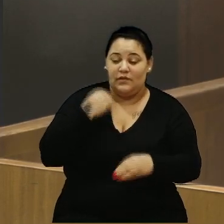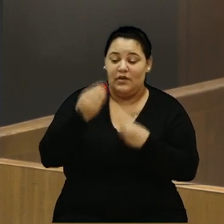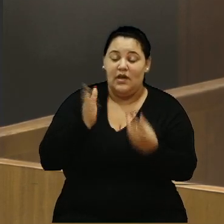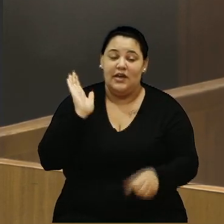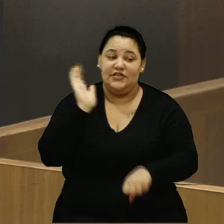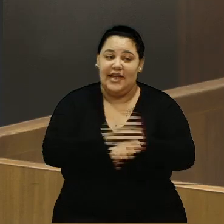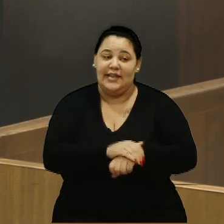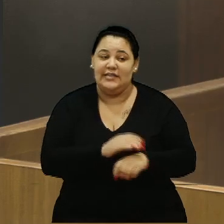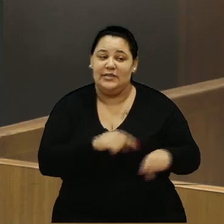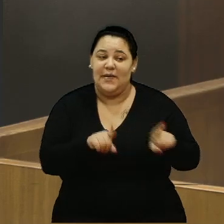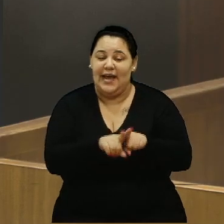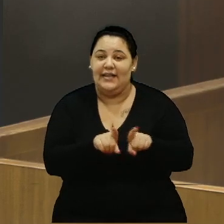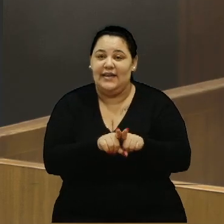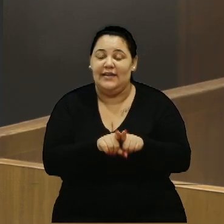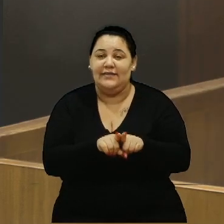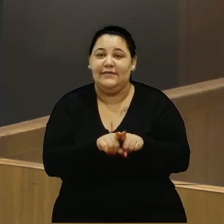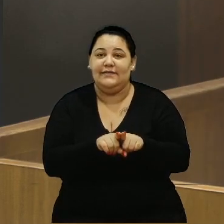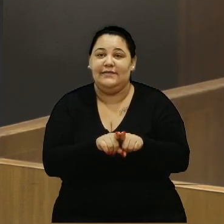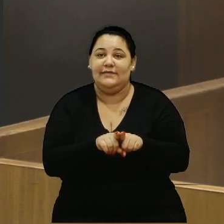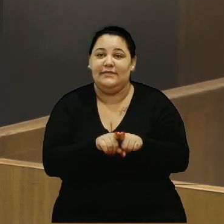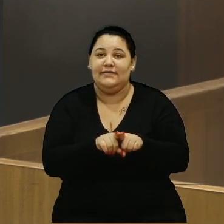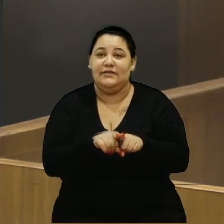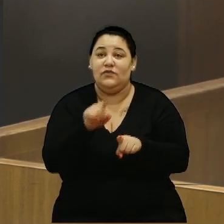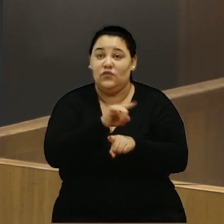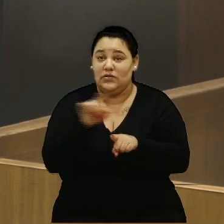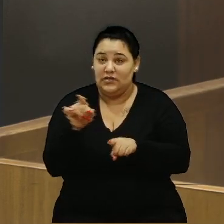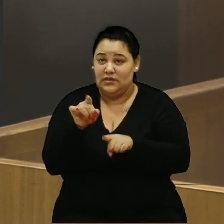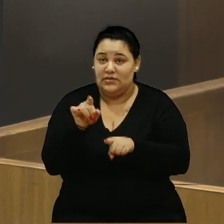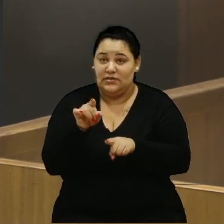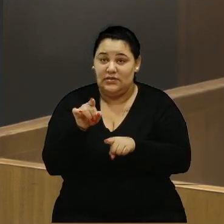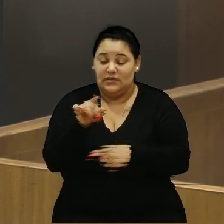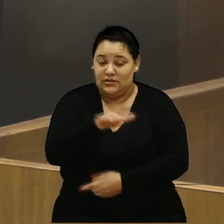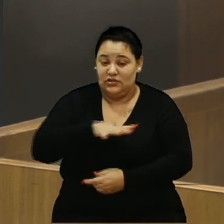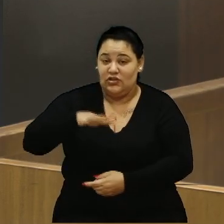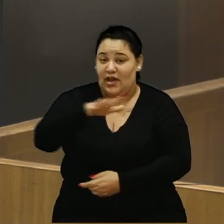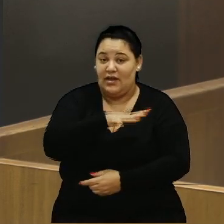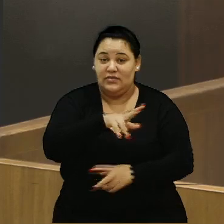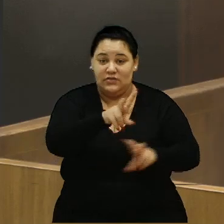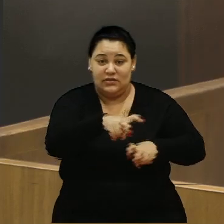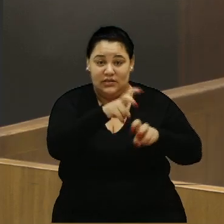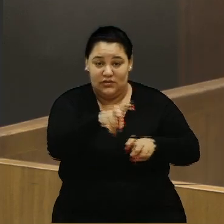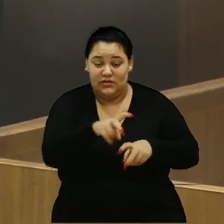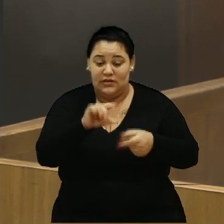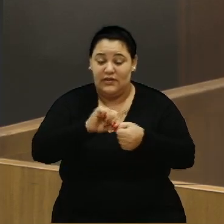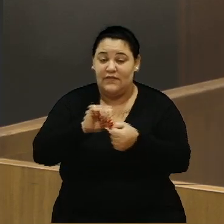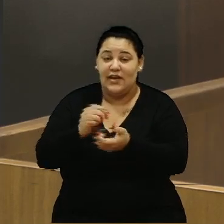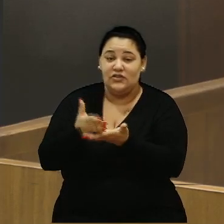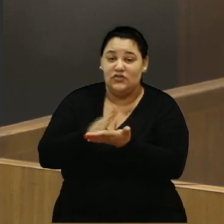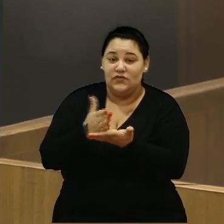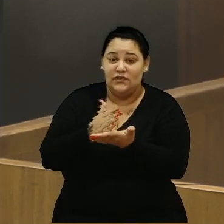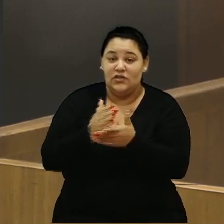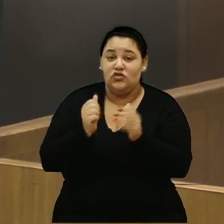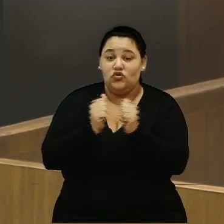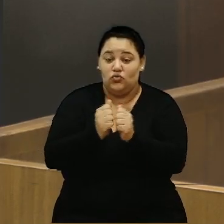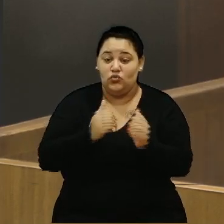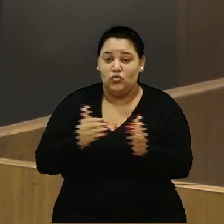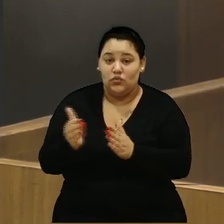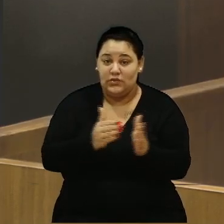tá? Então, você, proprietário de áreas do interior que fazem divisa com